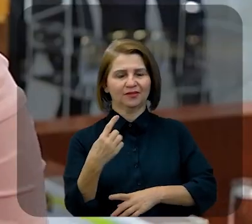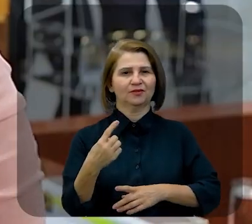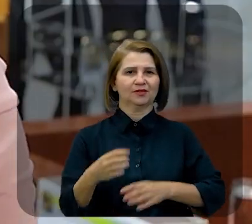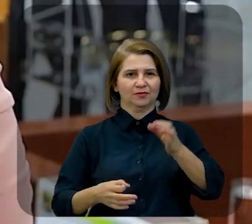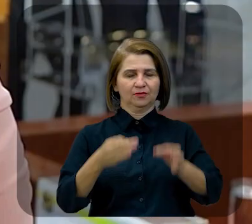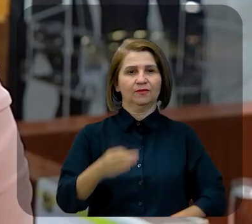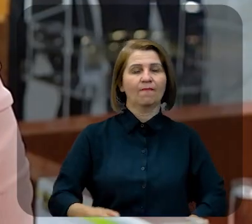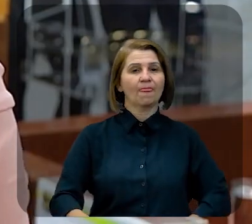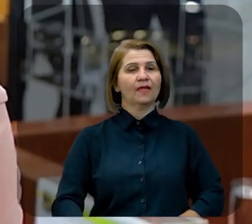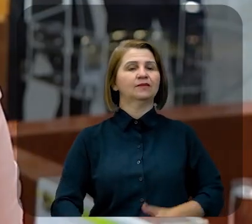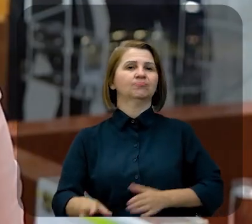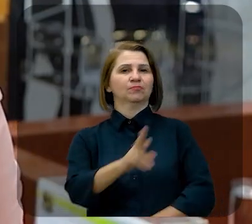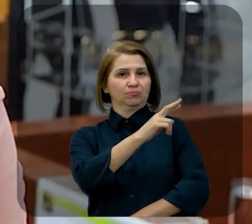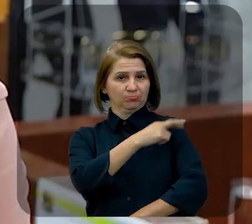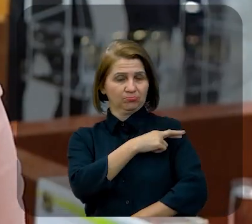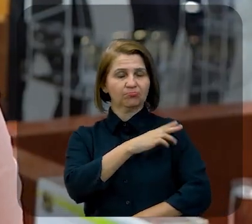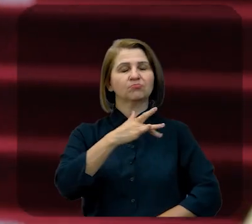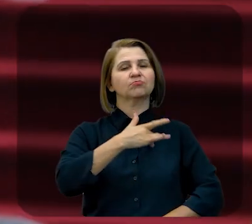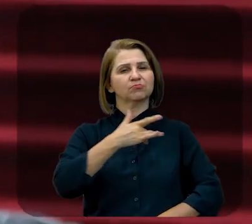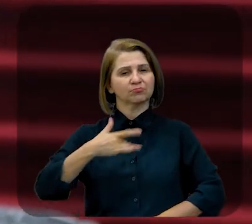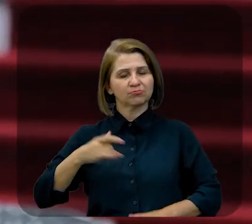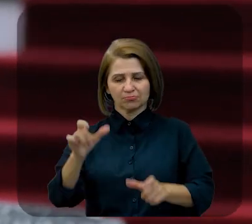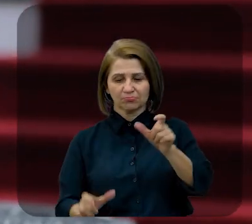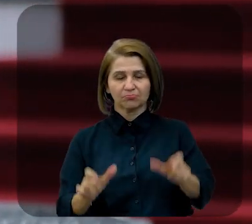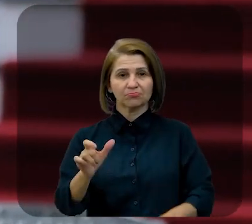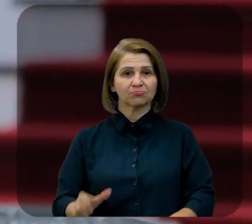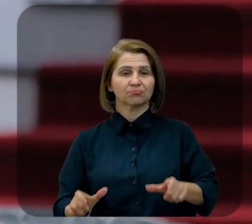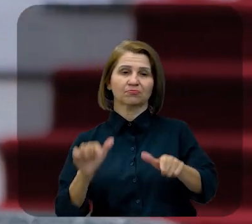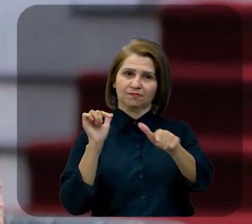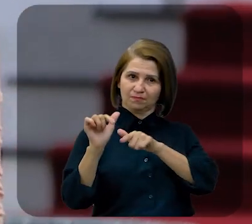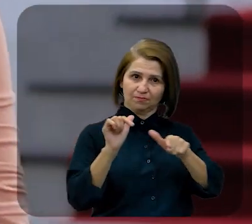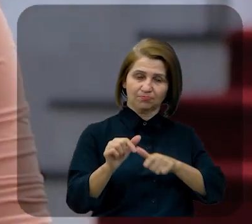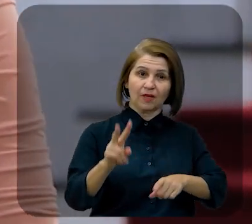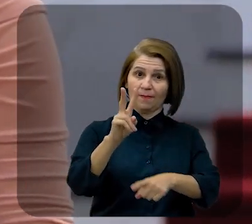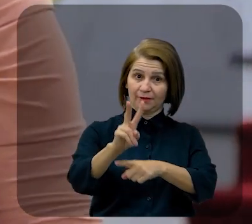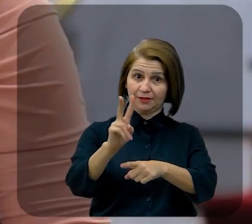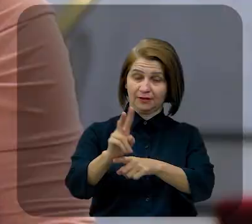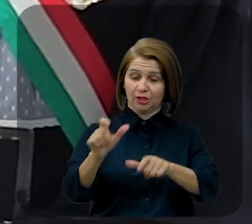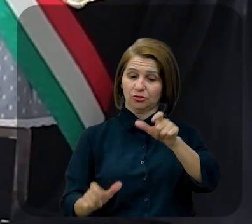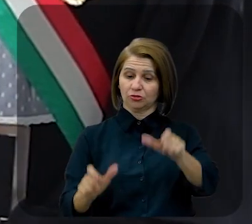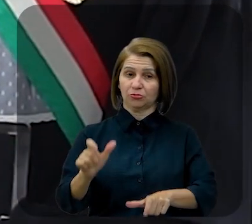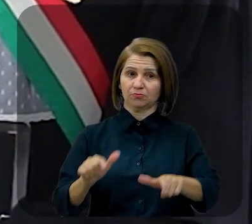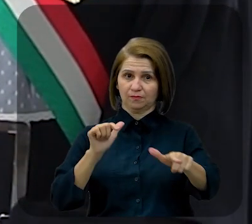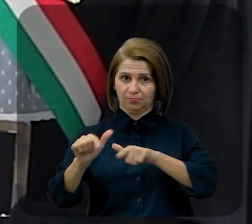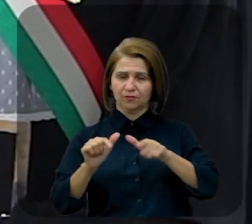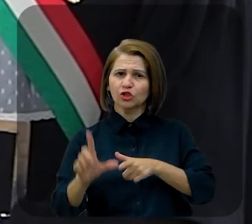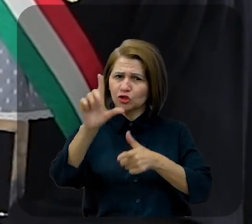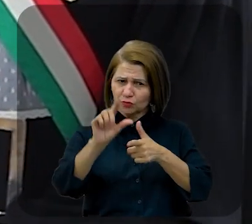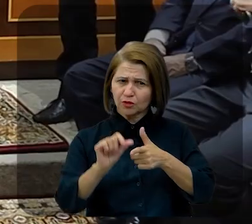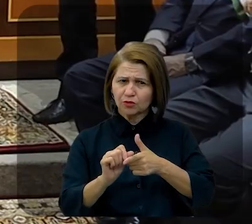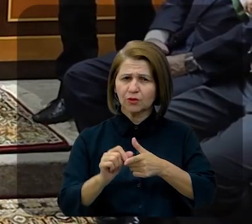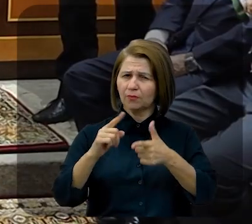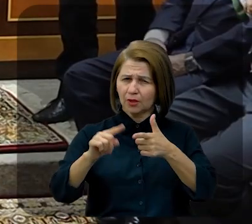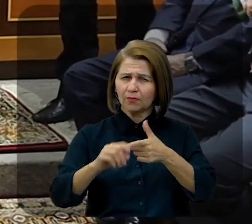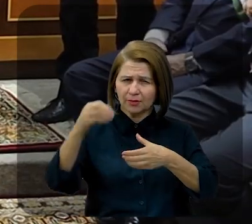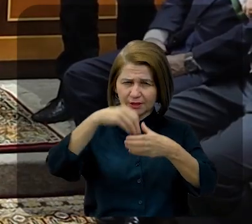A Diretoria de Saúde do Trabalhador, que visa promover a proteção da saúde dos trabalhadores e a redução de acidentes laborais,